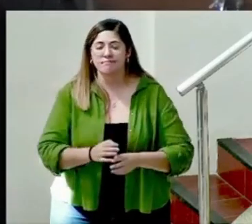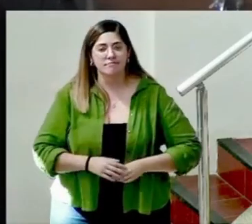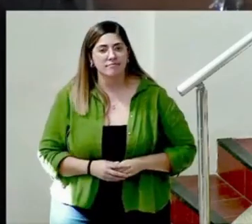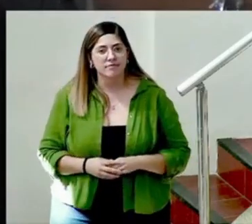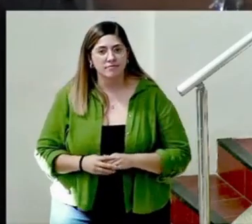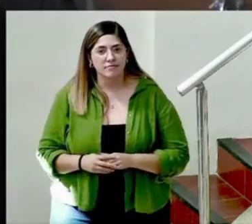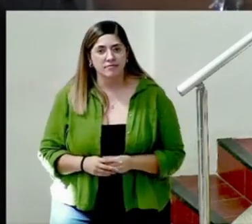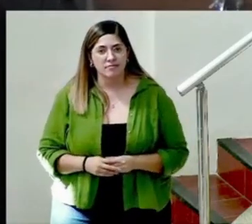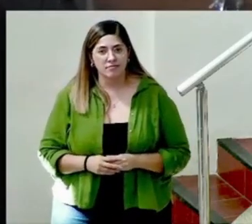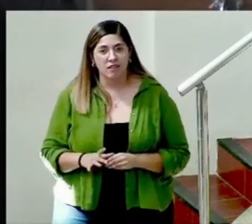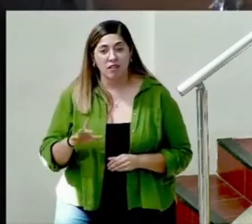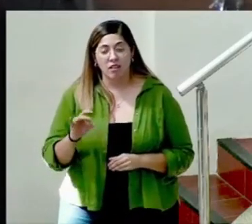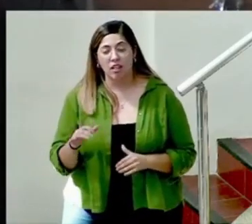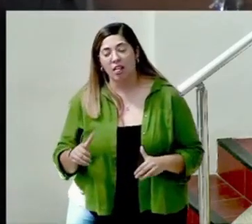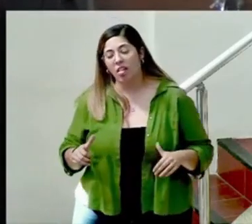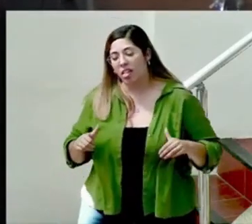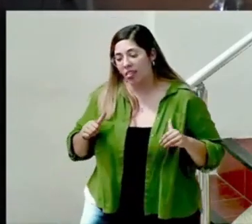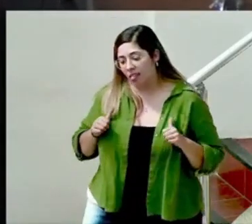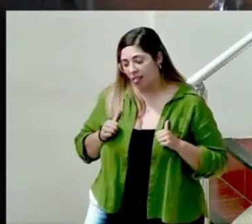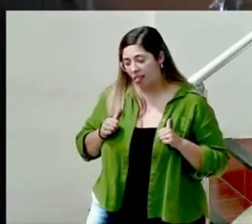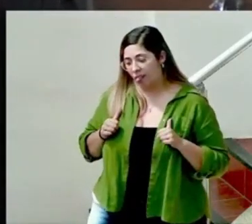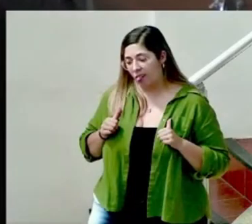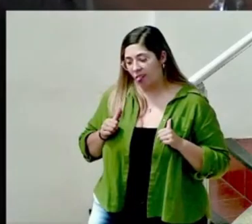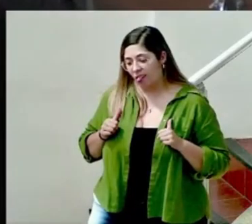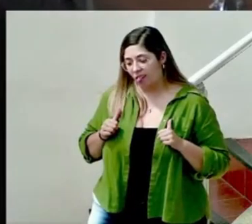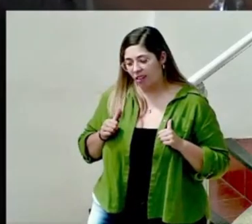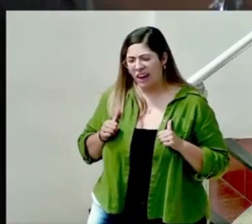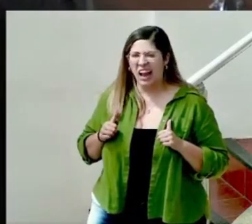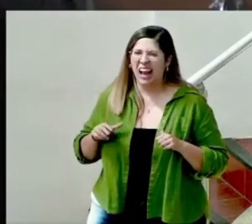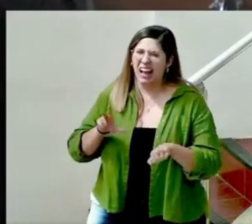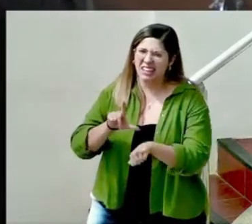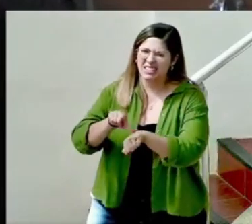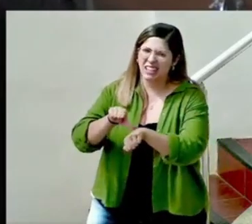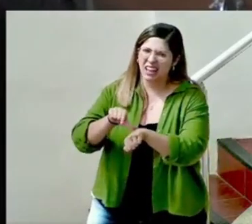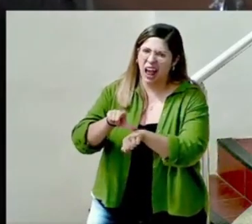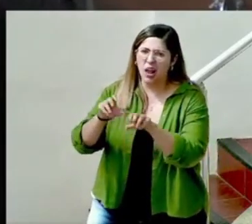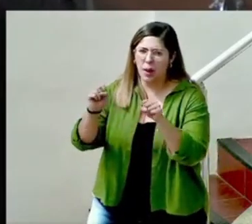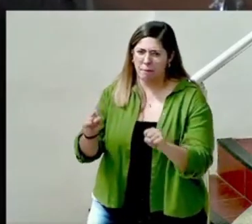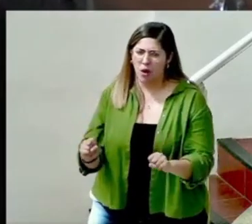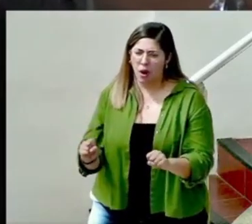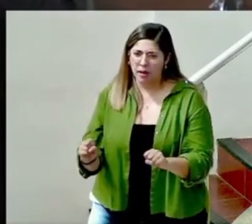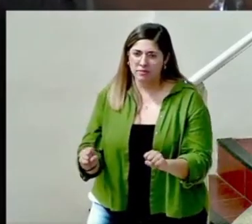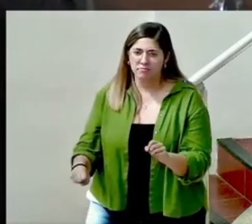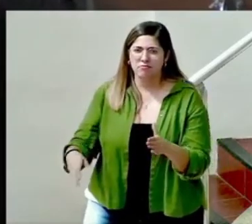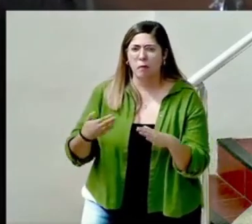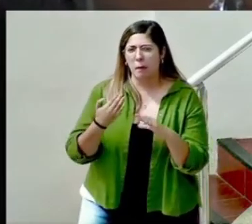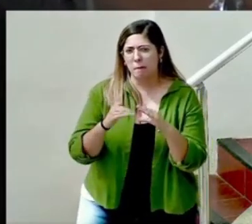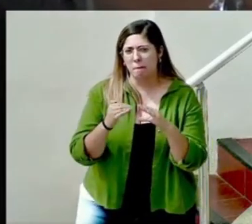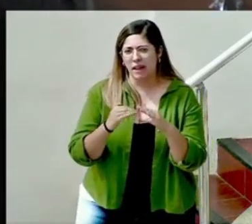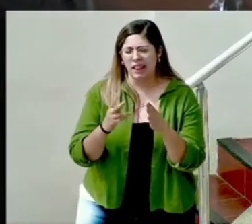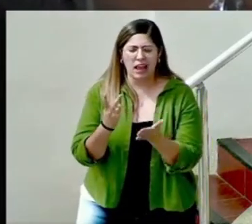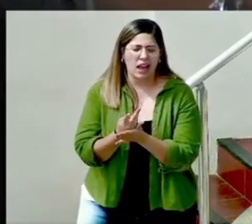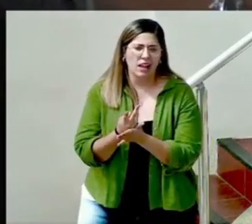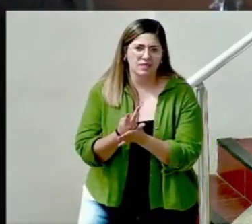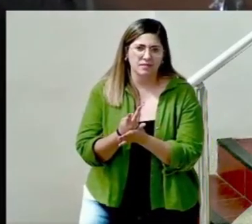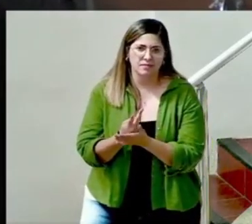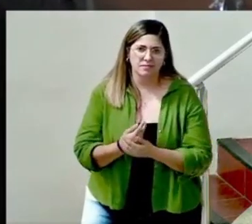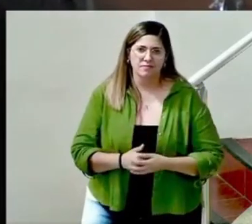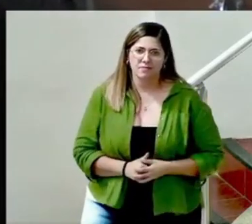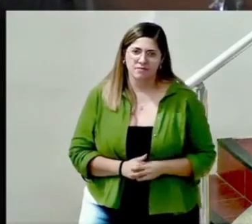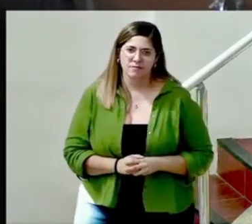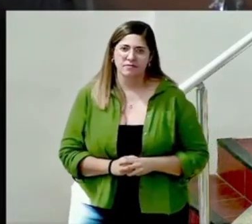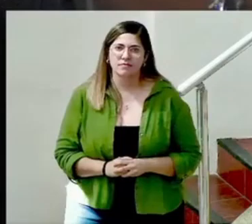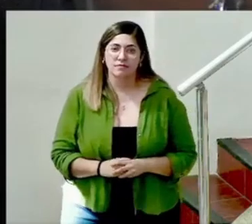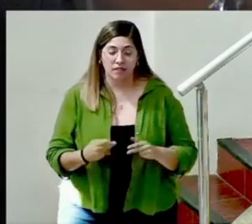escoram em ser irmão para chegar atrasado no trabalho, para entregar um trabalho mal feito e para